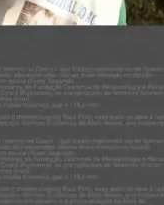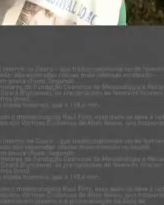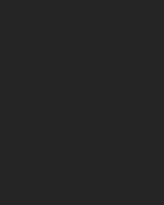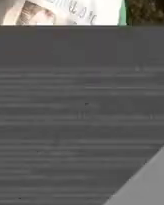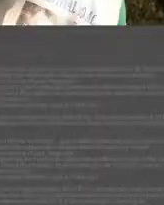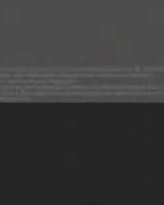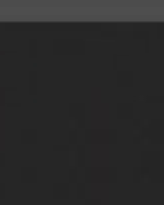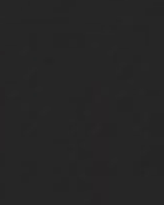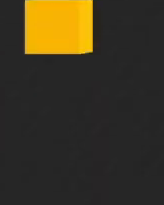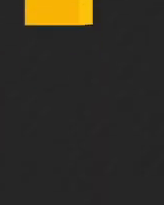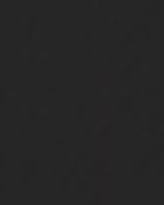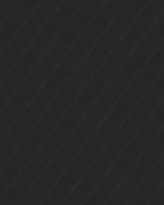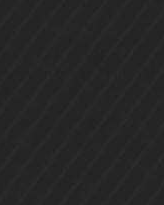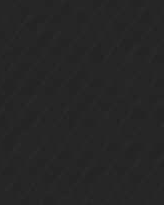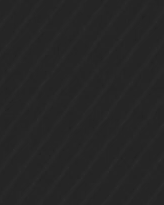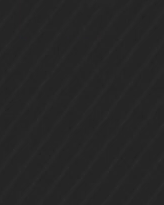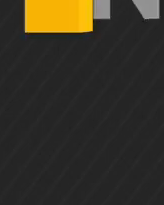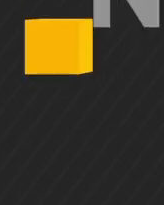ae